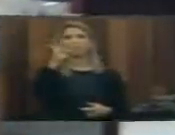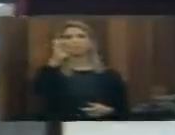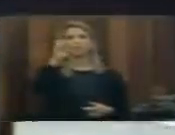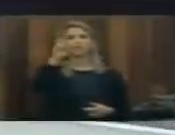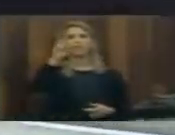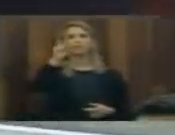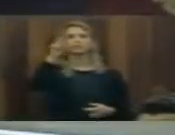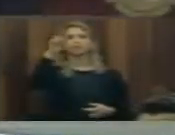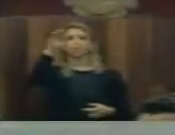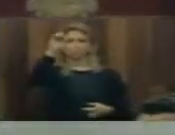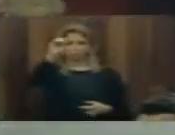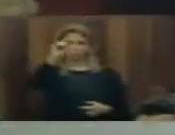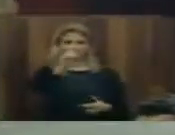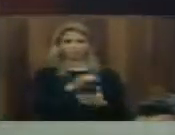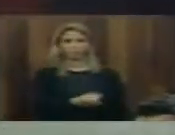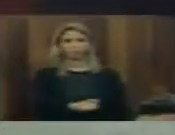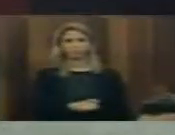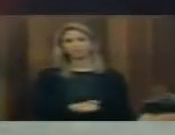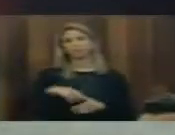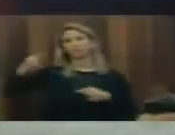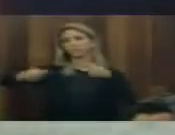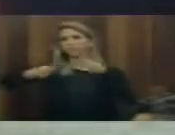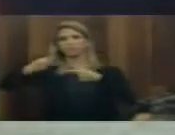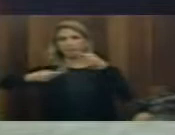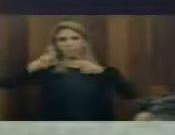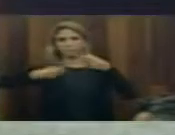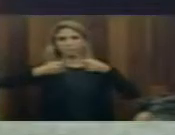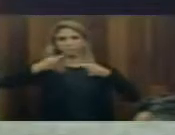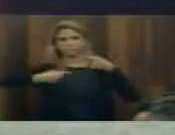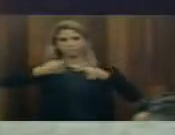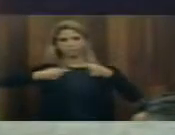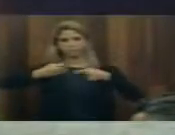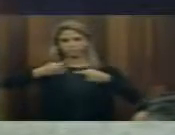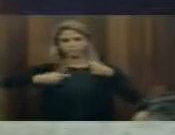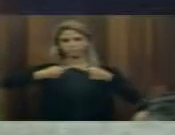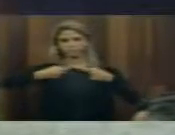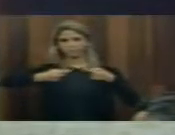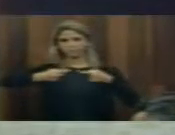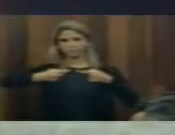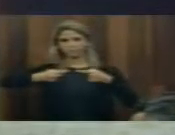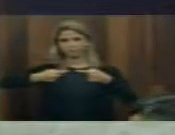Continua em discussão, veto. Veto não, perdão, parecer.